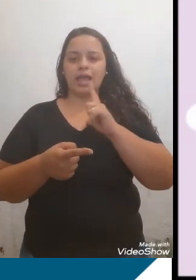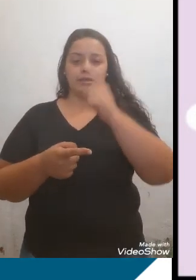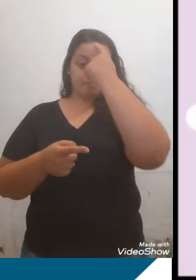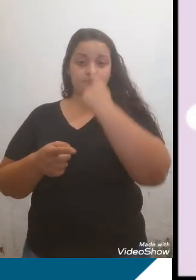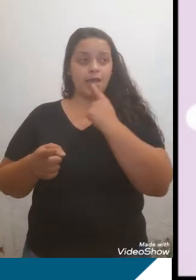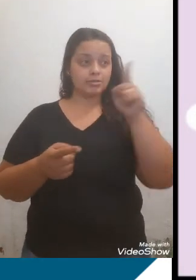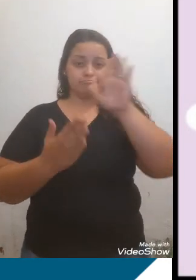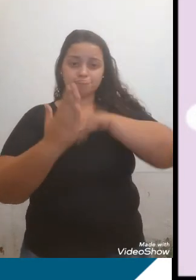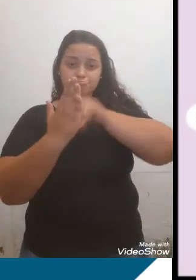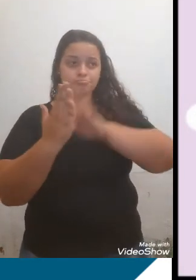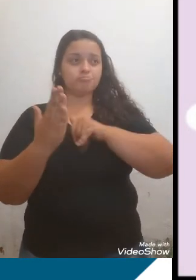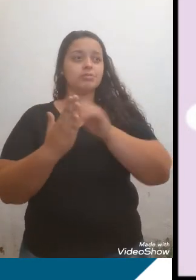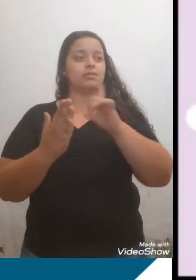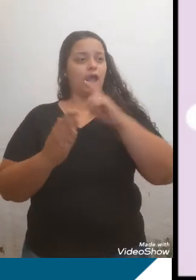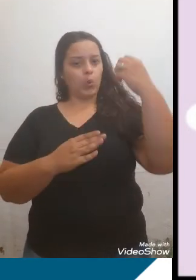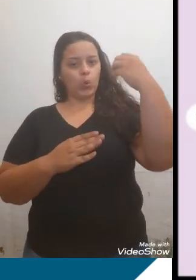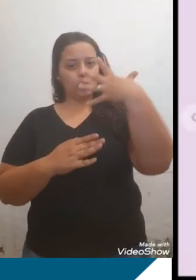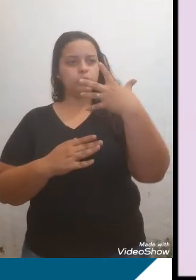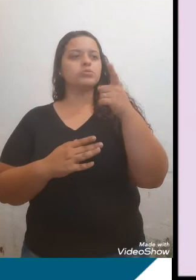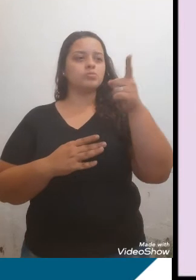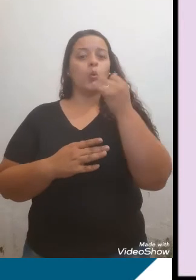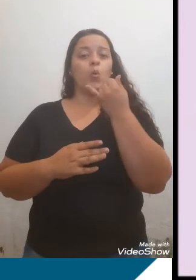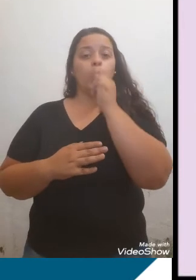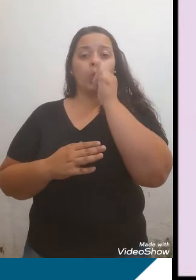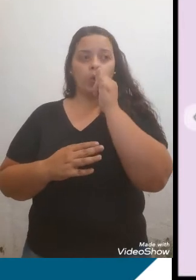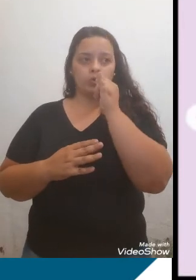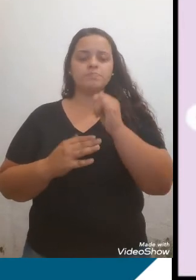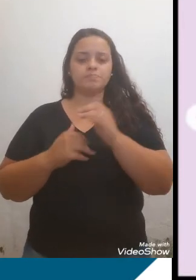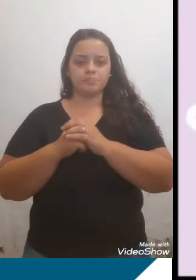representada nessa pintura através da luz elétrica, que é uma